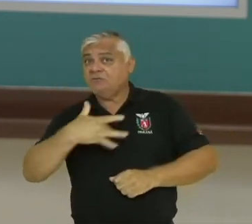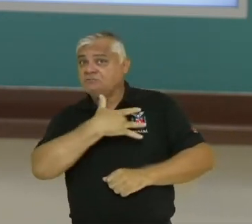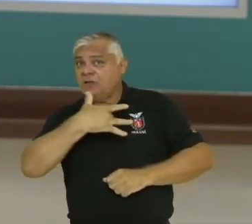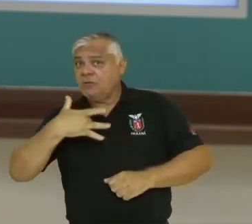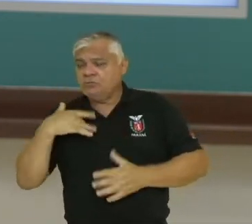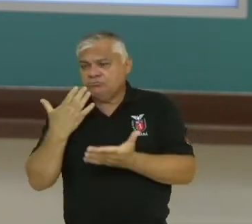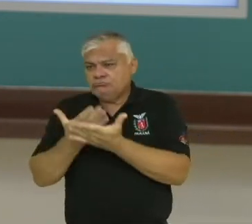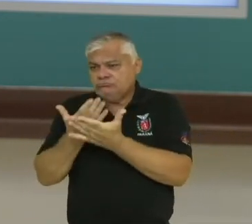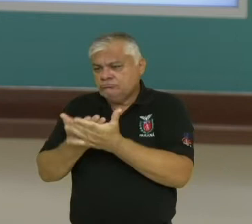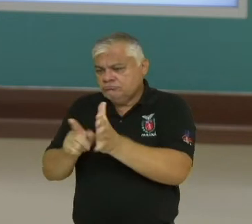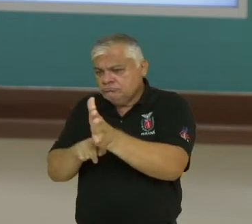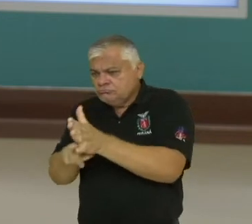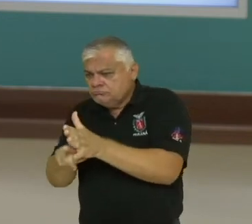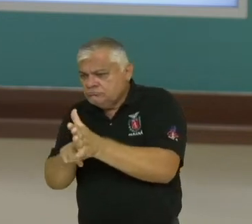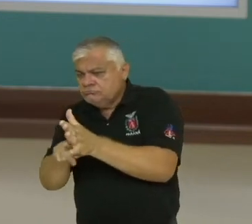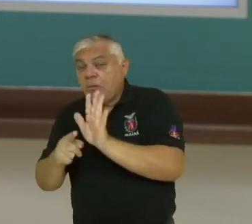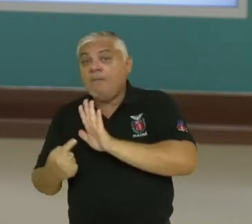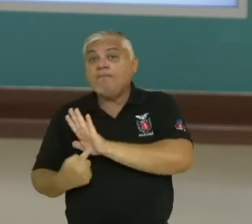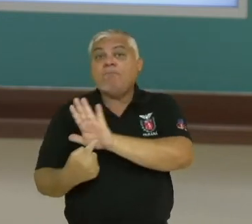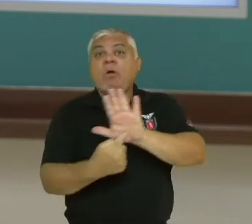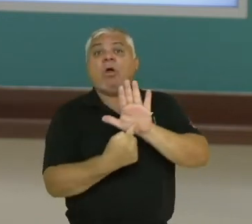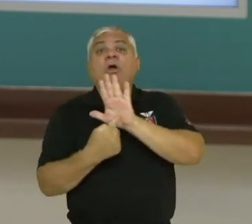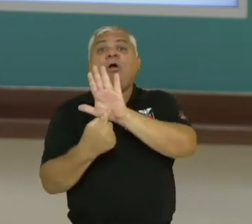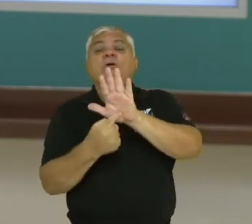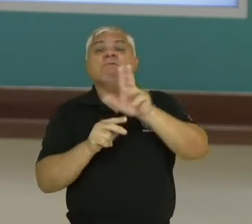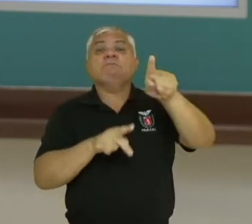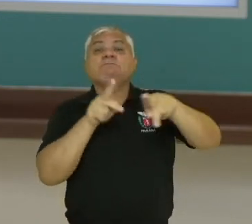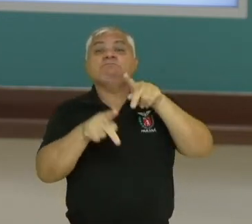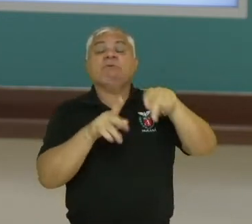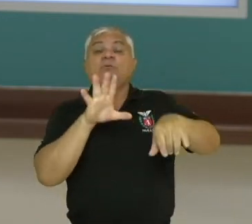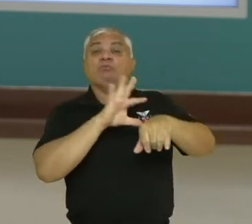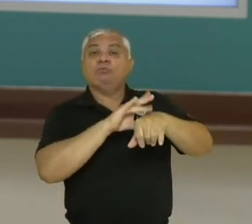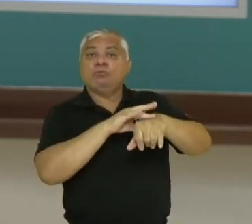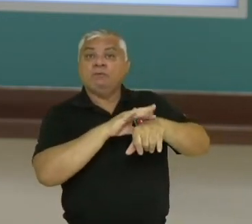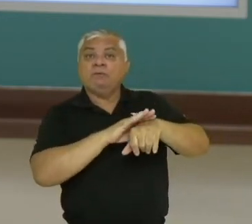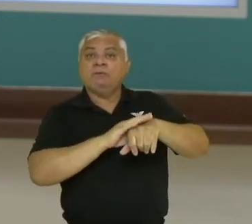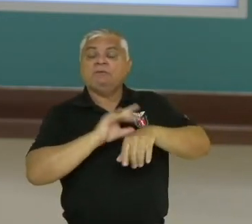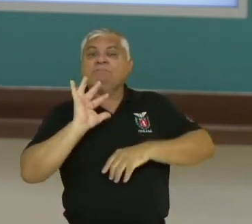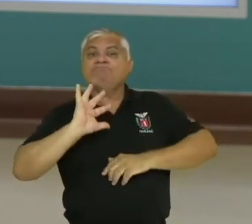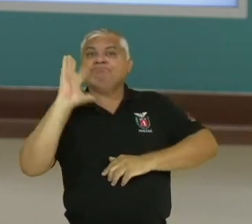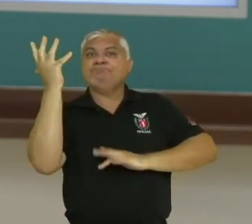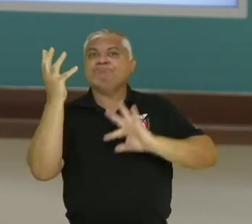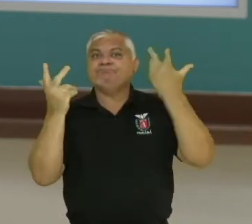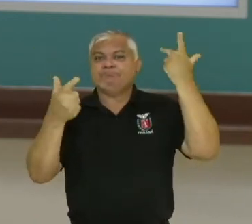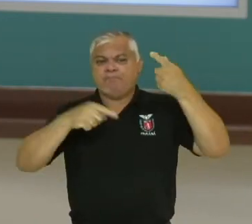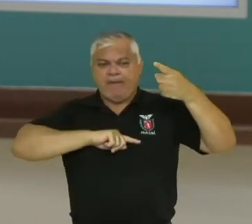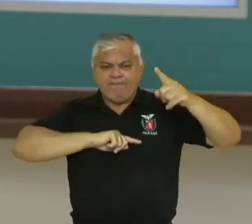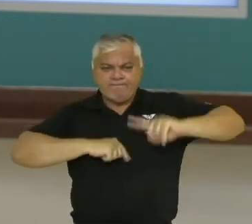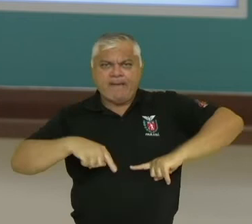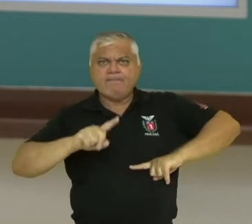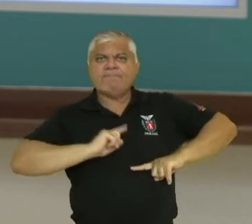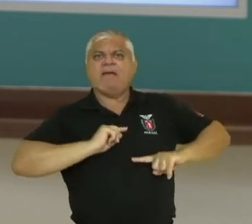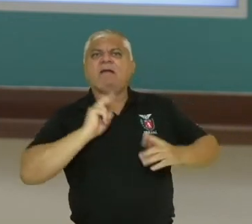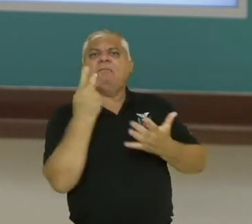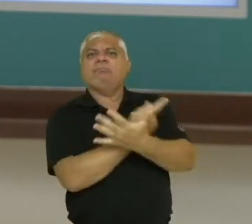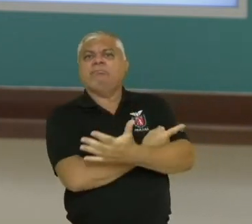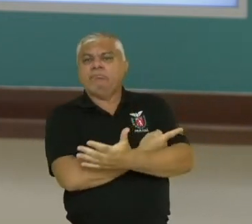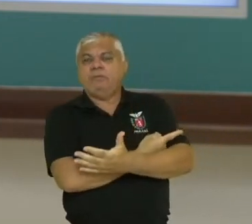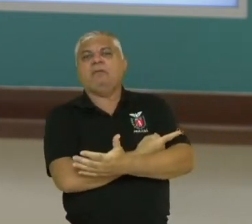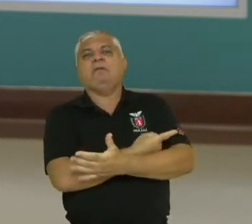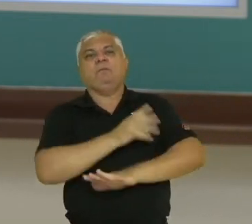para mostrar para a população a doença, os seus efeitos, as suas causas, como